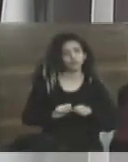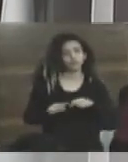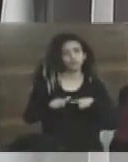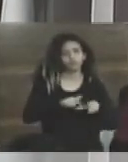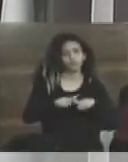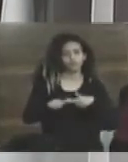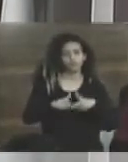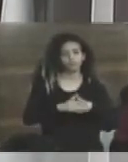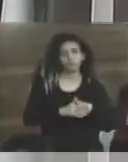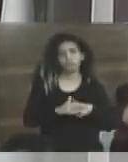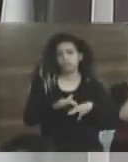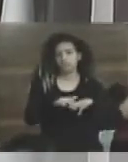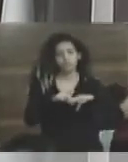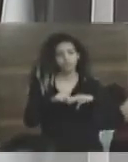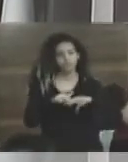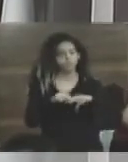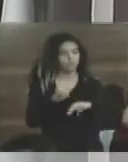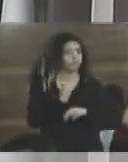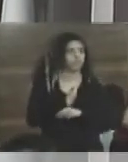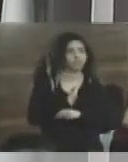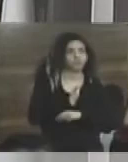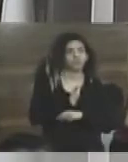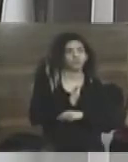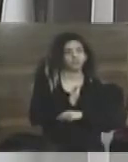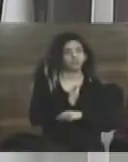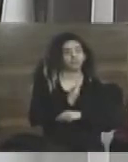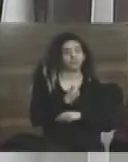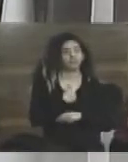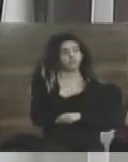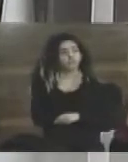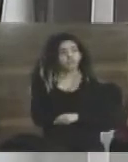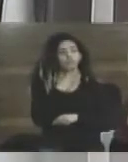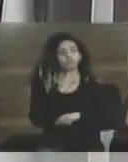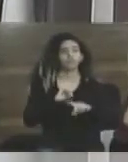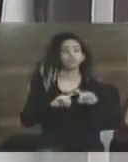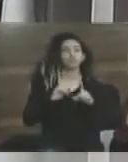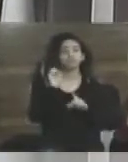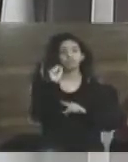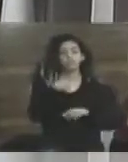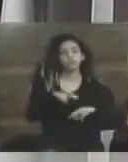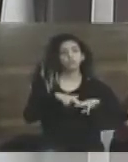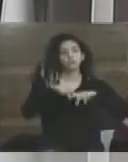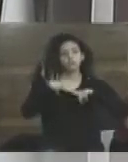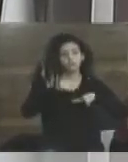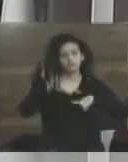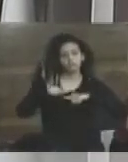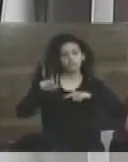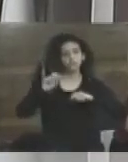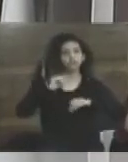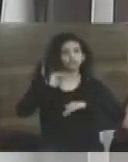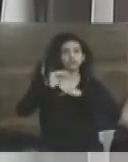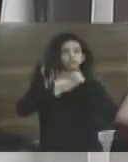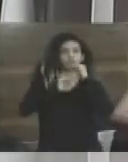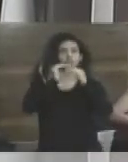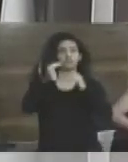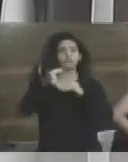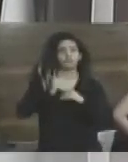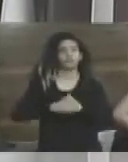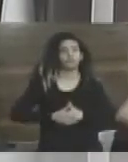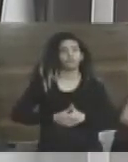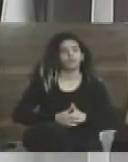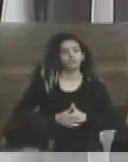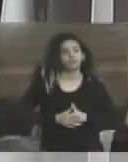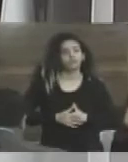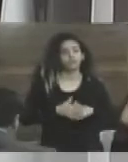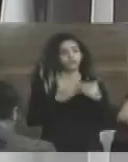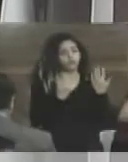dele, não pela aproximação de amizade ou por ele ser meu presidente, mas sim pelo trabalho que ele vem desenvolvendo há tempo no nosso município.